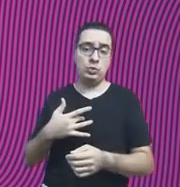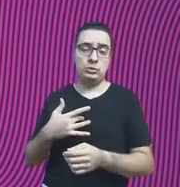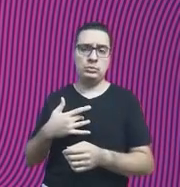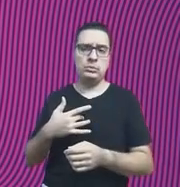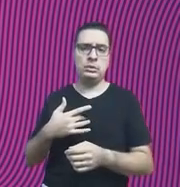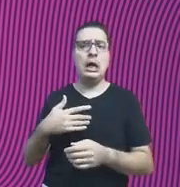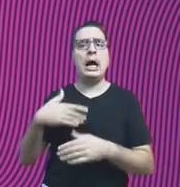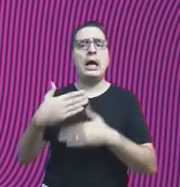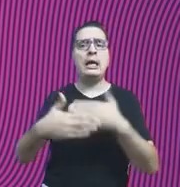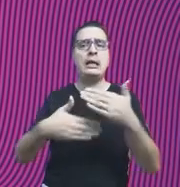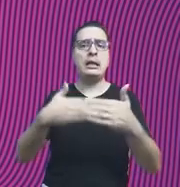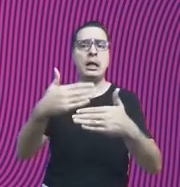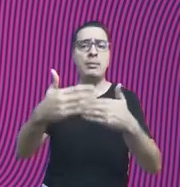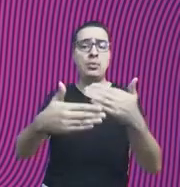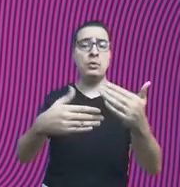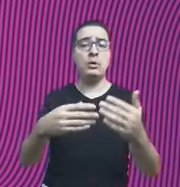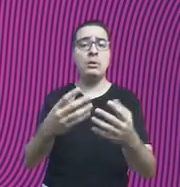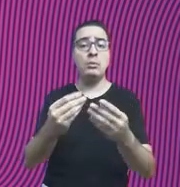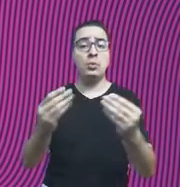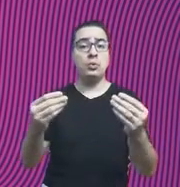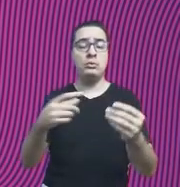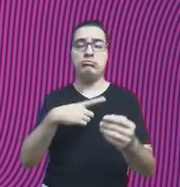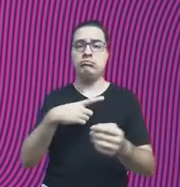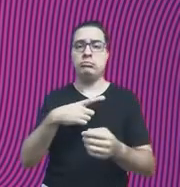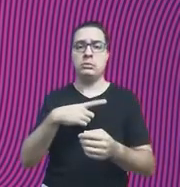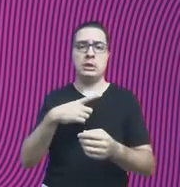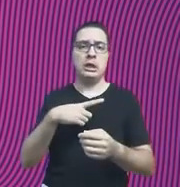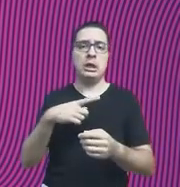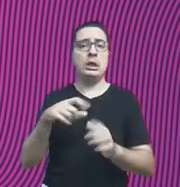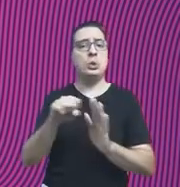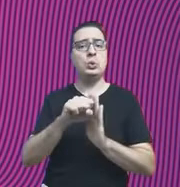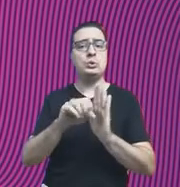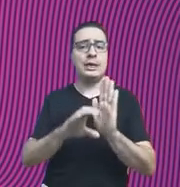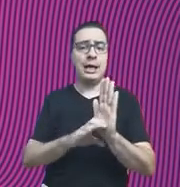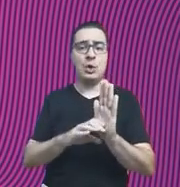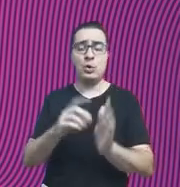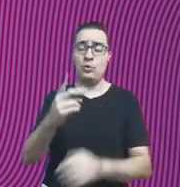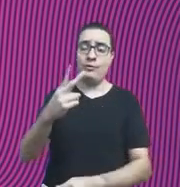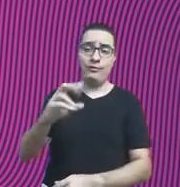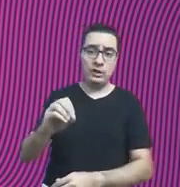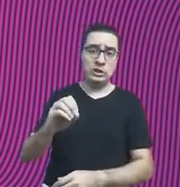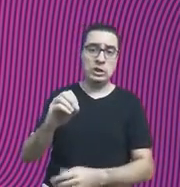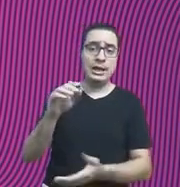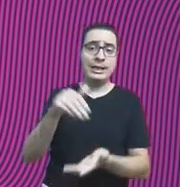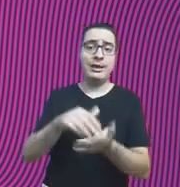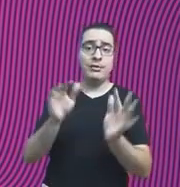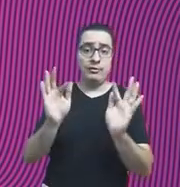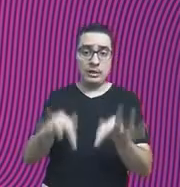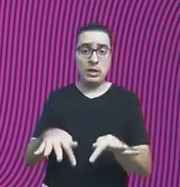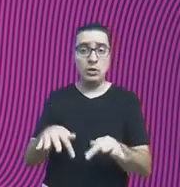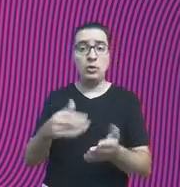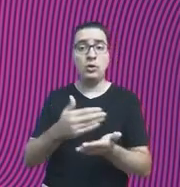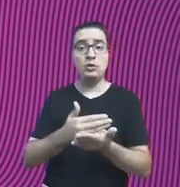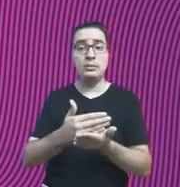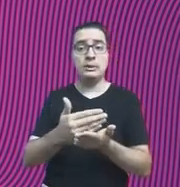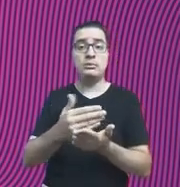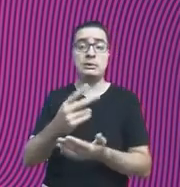maneira brutal no século XX, até o final do século XX. Nós entramos no século XXI com